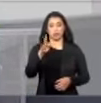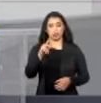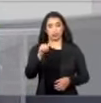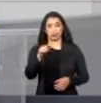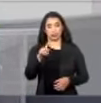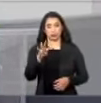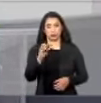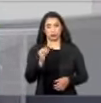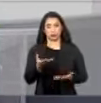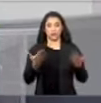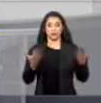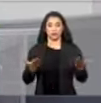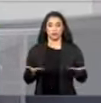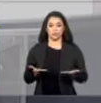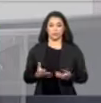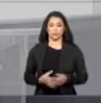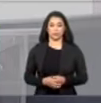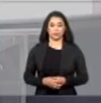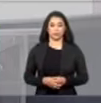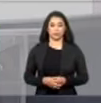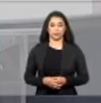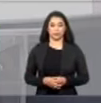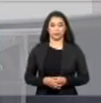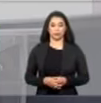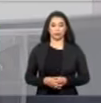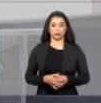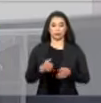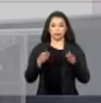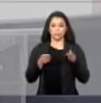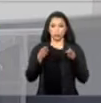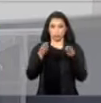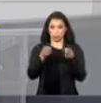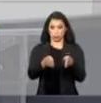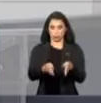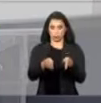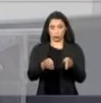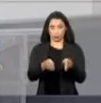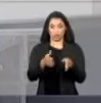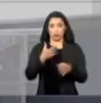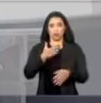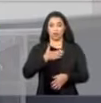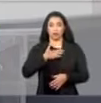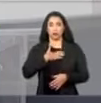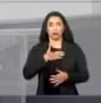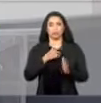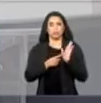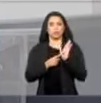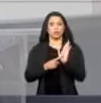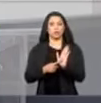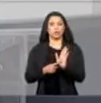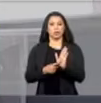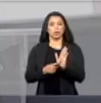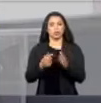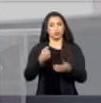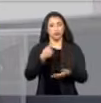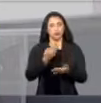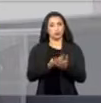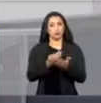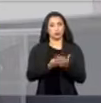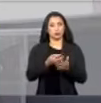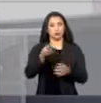Para tal, vou dirigir o foco da minha exposição no tema ao qual me dediquei, tentar compreender os caminhos